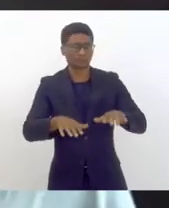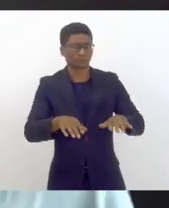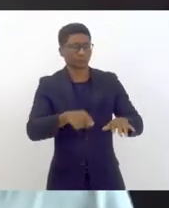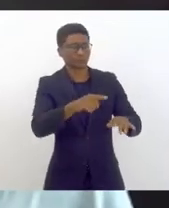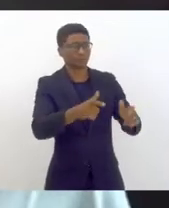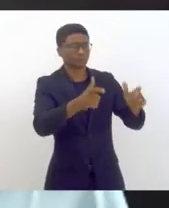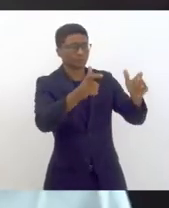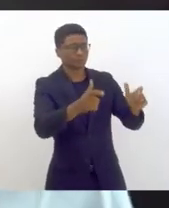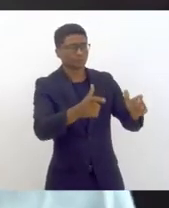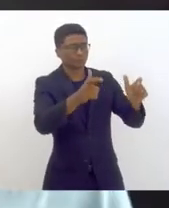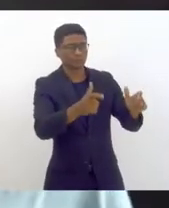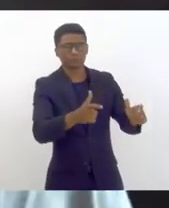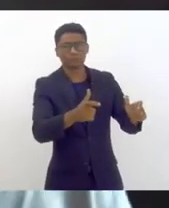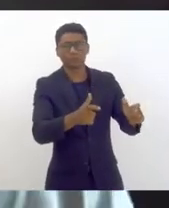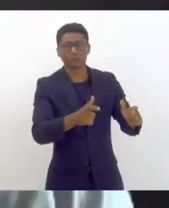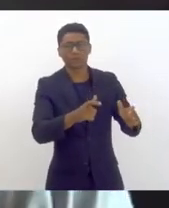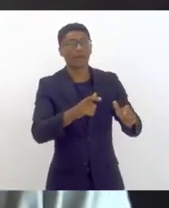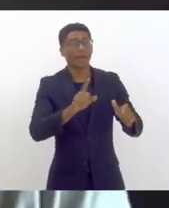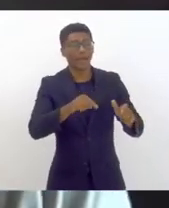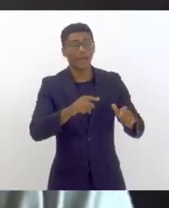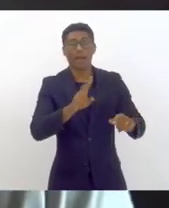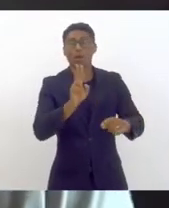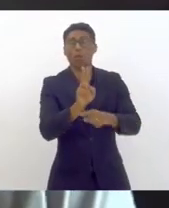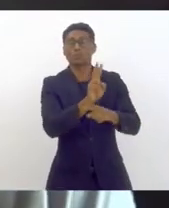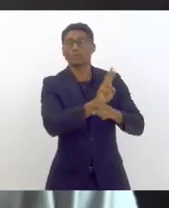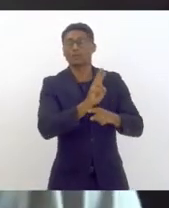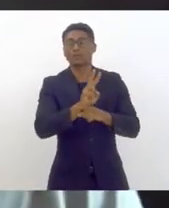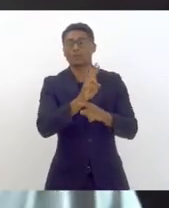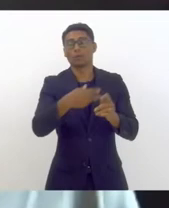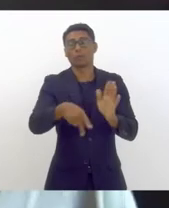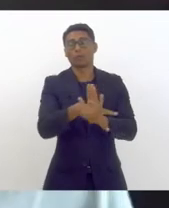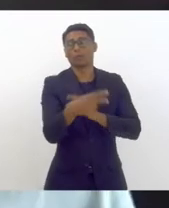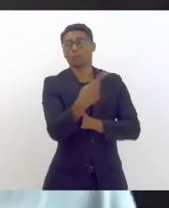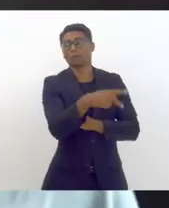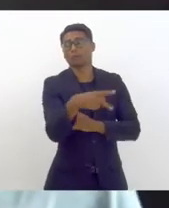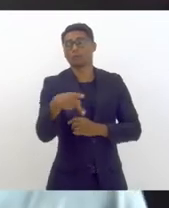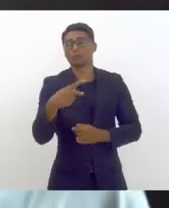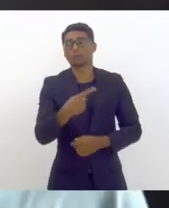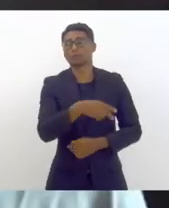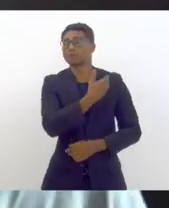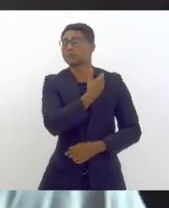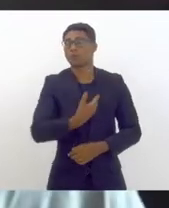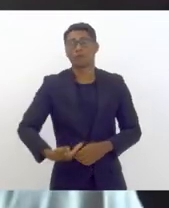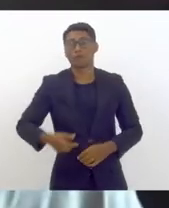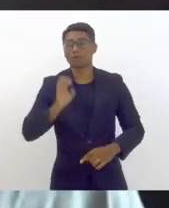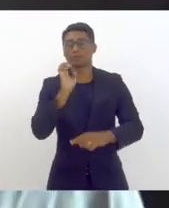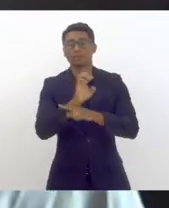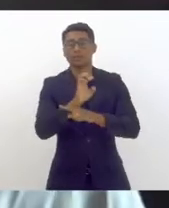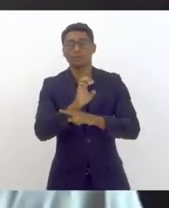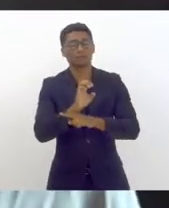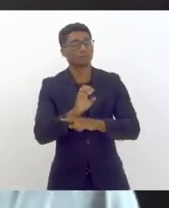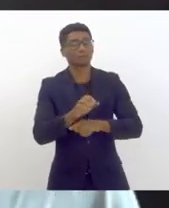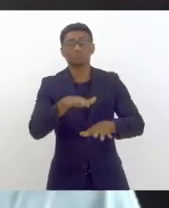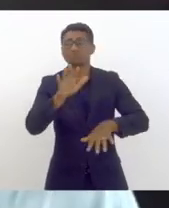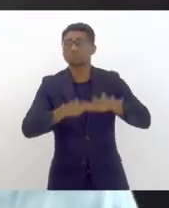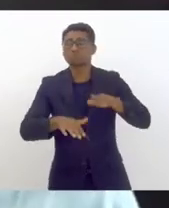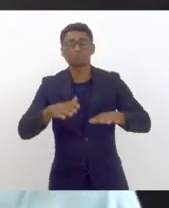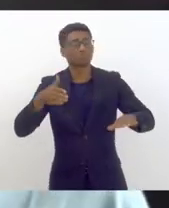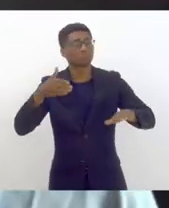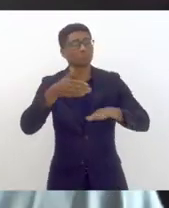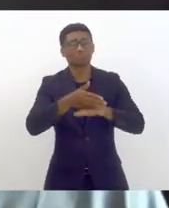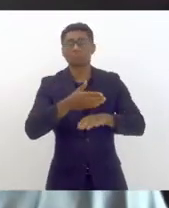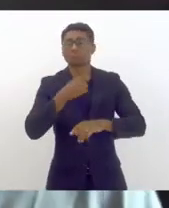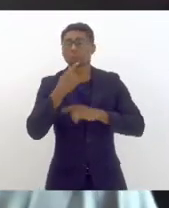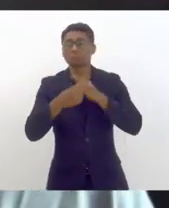da natureza, municipais, estaduais e federais, que acabam não sendo desfrutadas na sua plenitude por causa